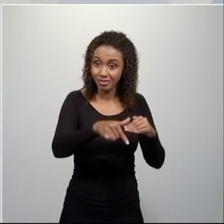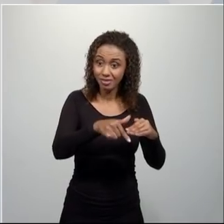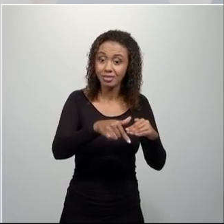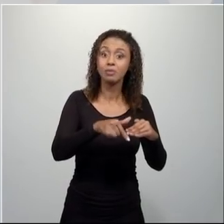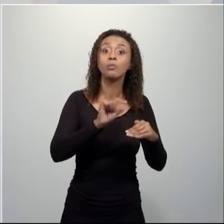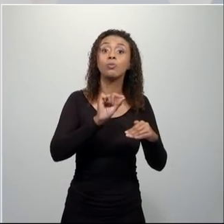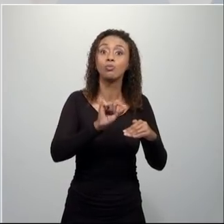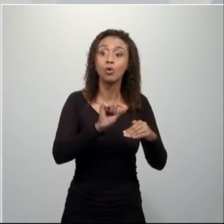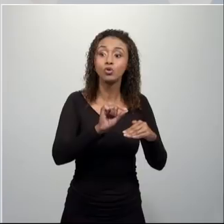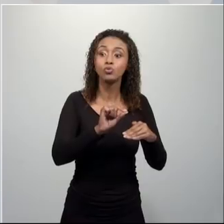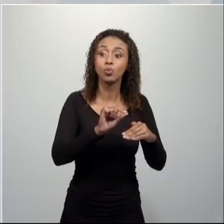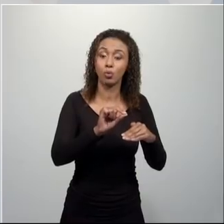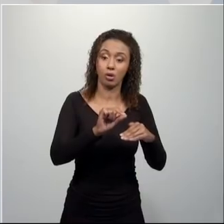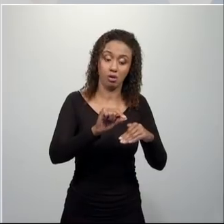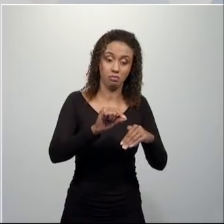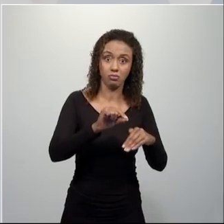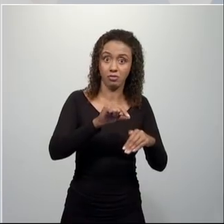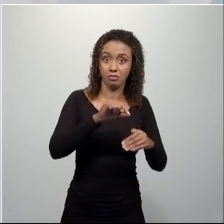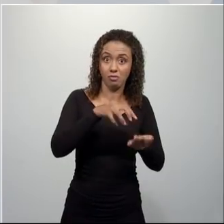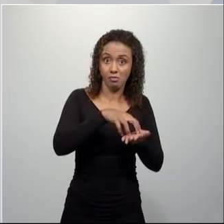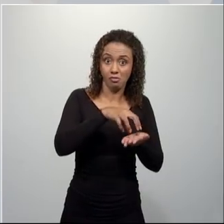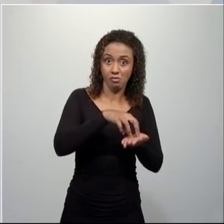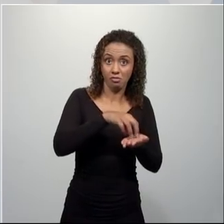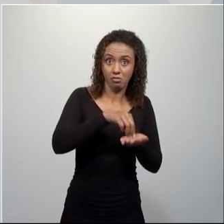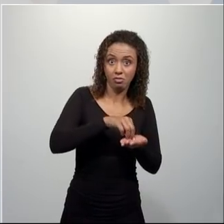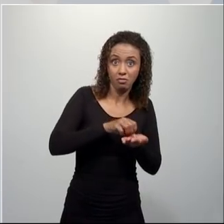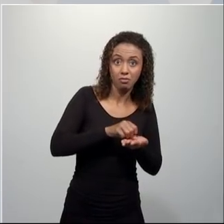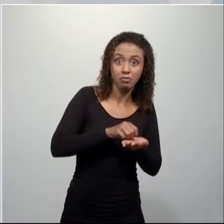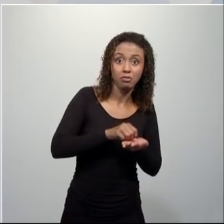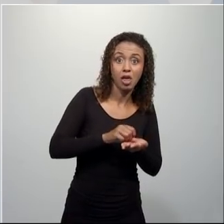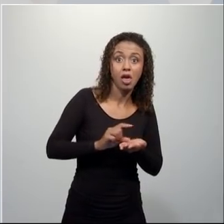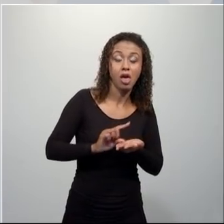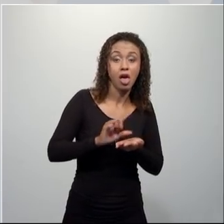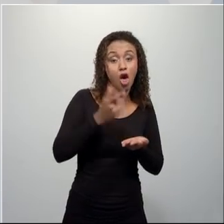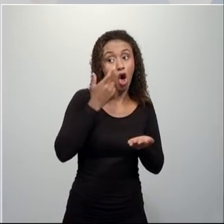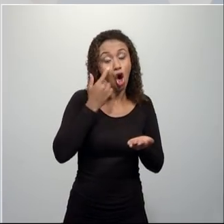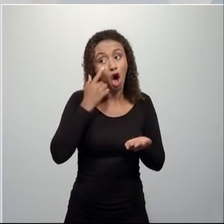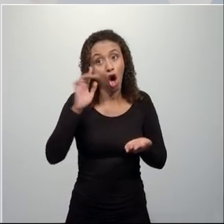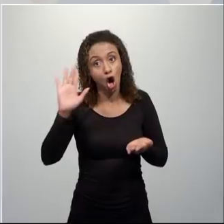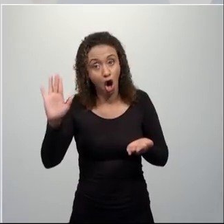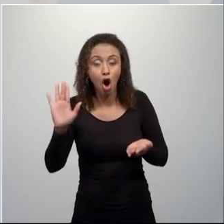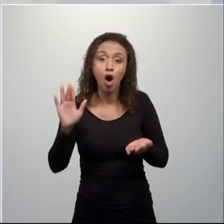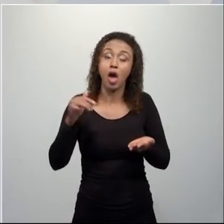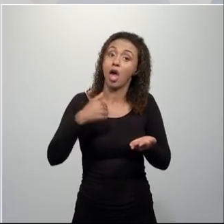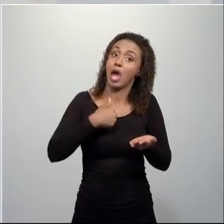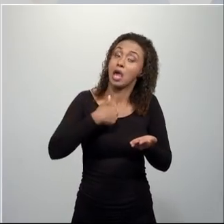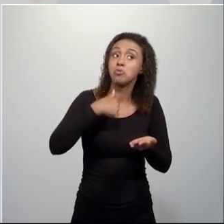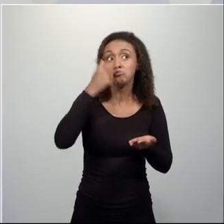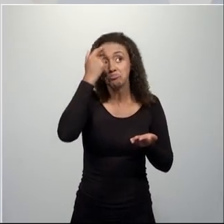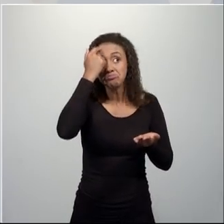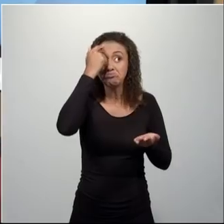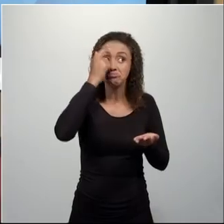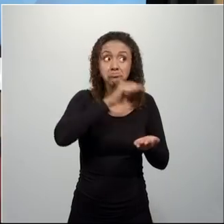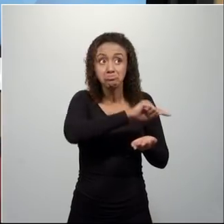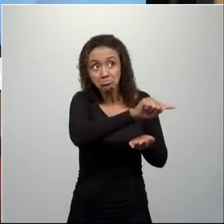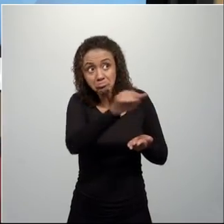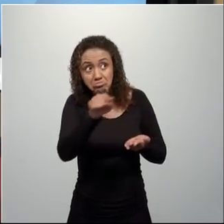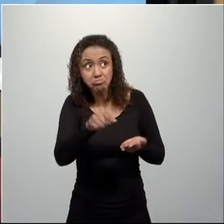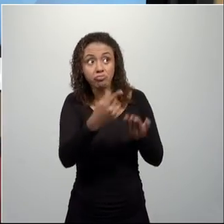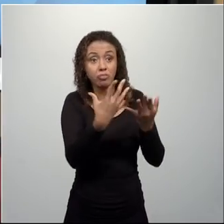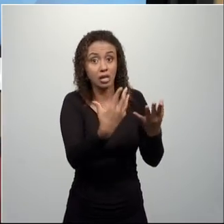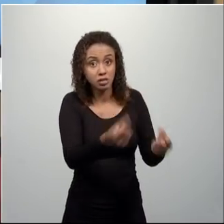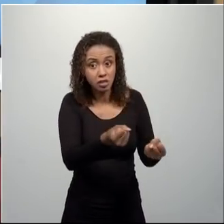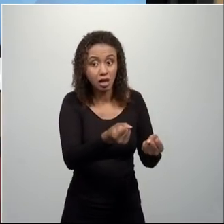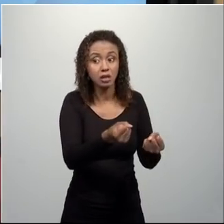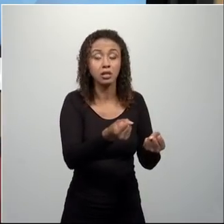que essa é a próxima o próximo bloco que deveria todo mundo deveria concordar comigo que o próximo conjunto